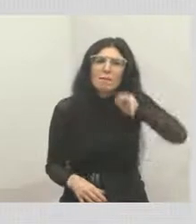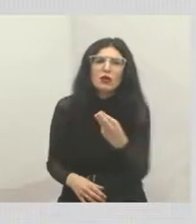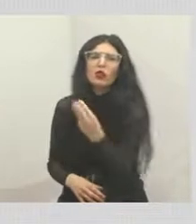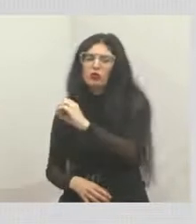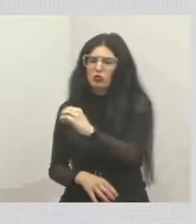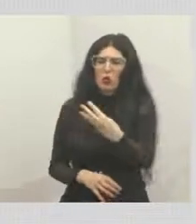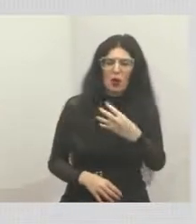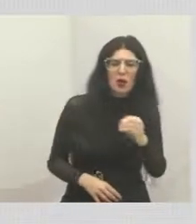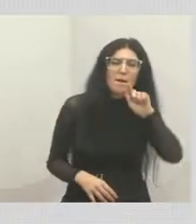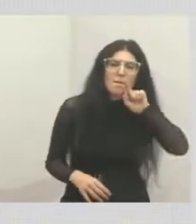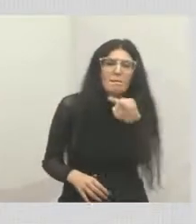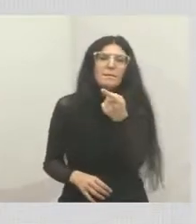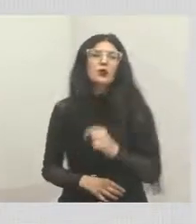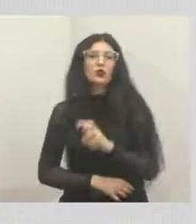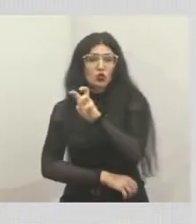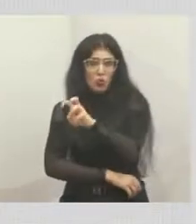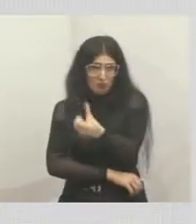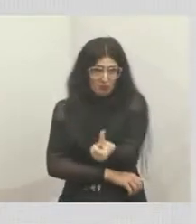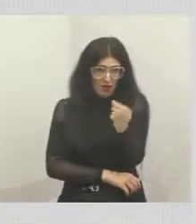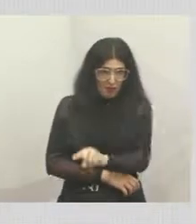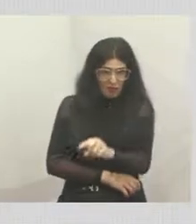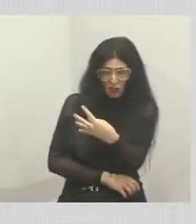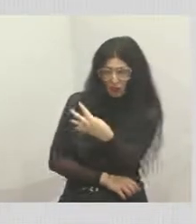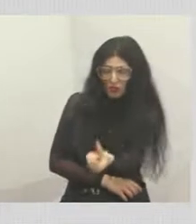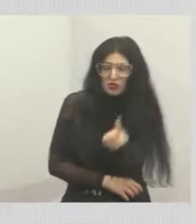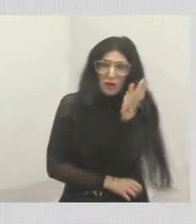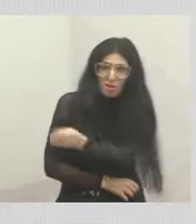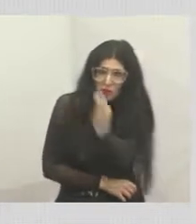66.040.000, a um percentual de